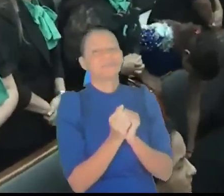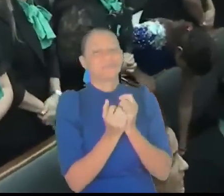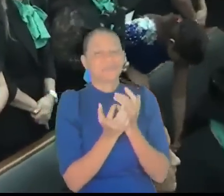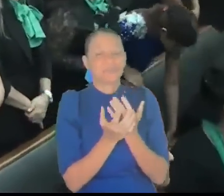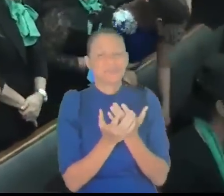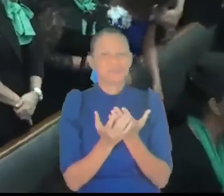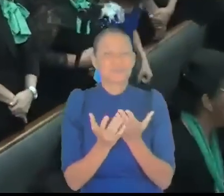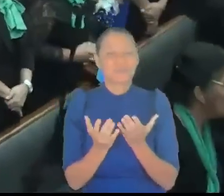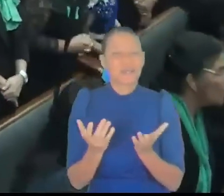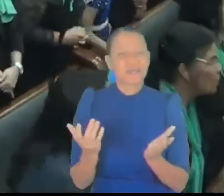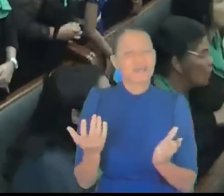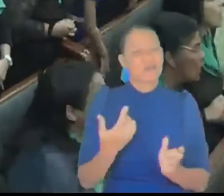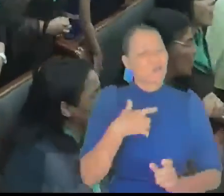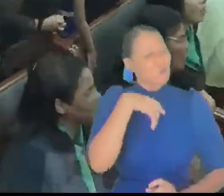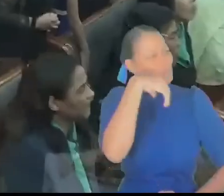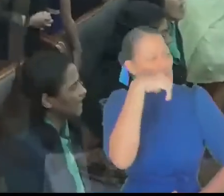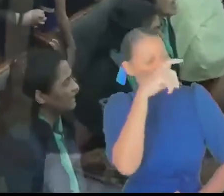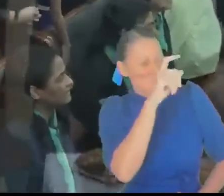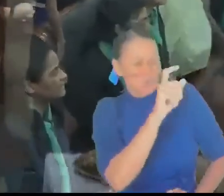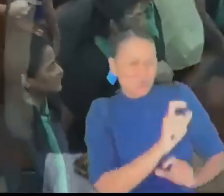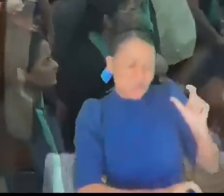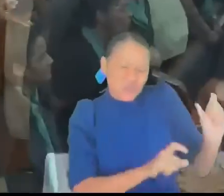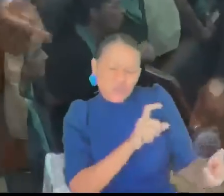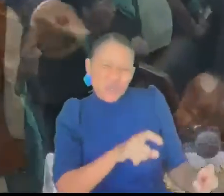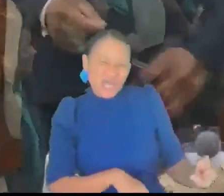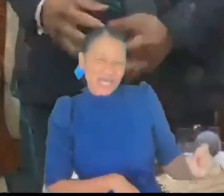o inimigo não vai